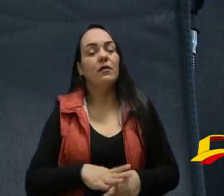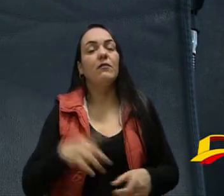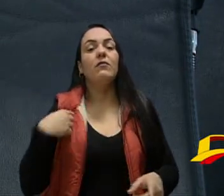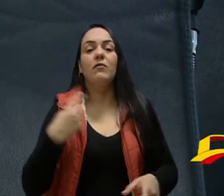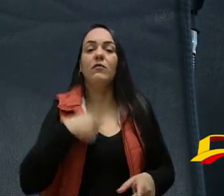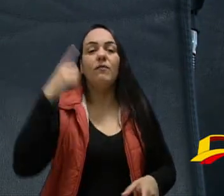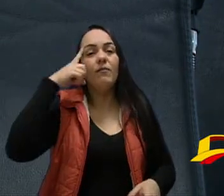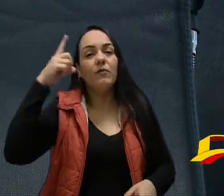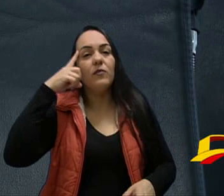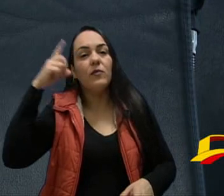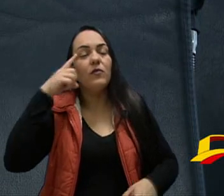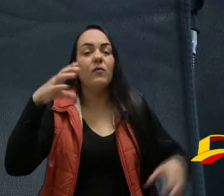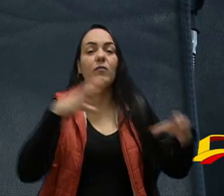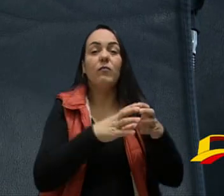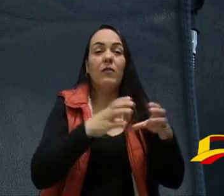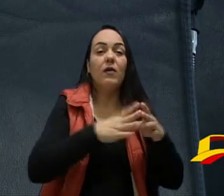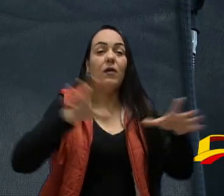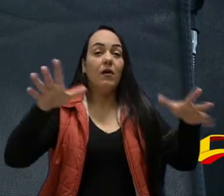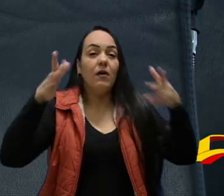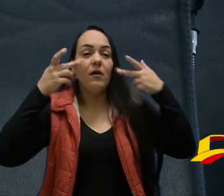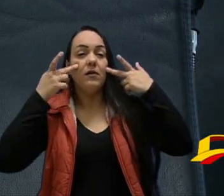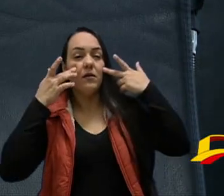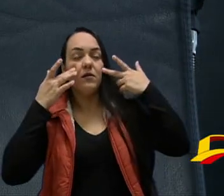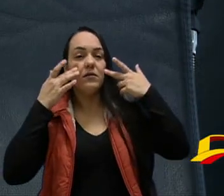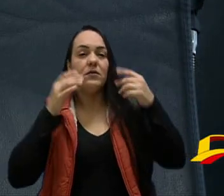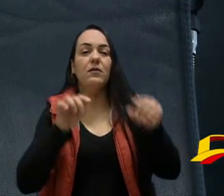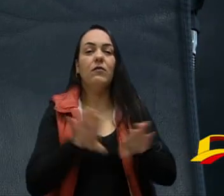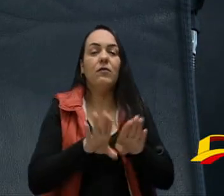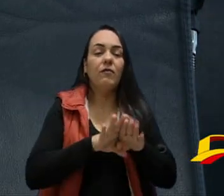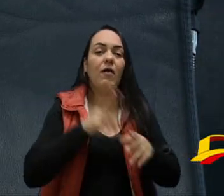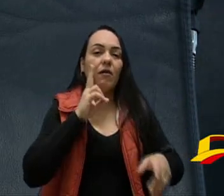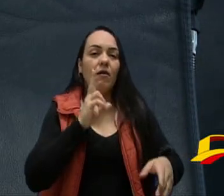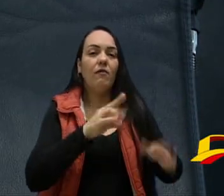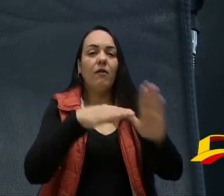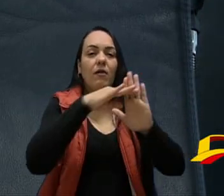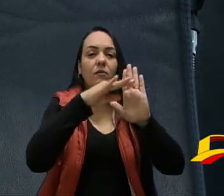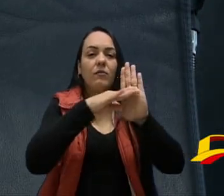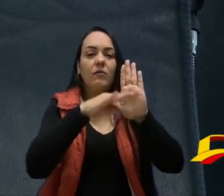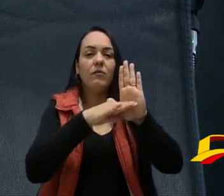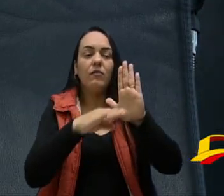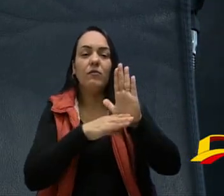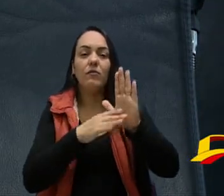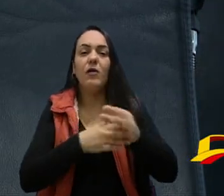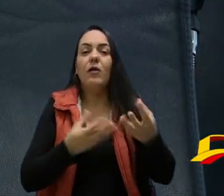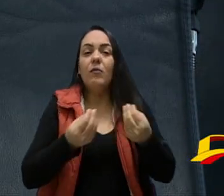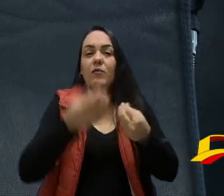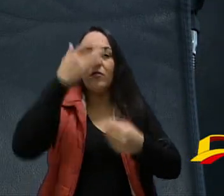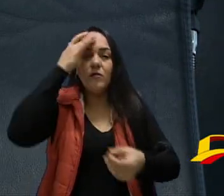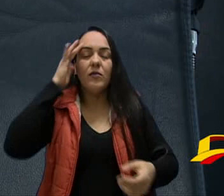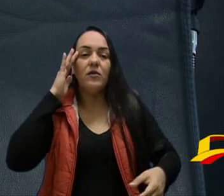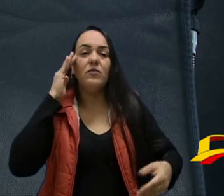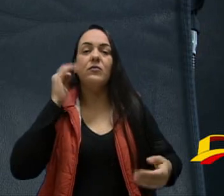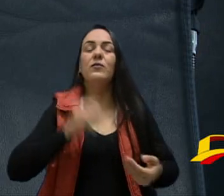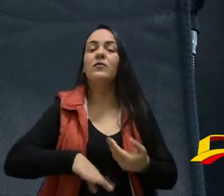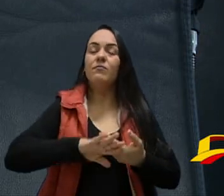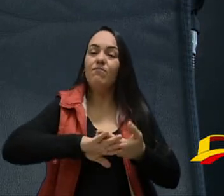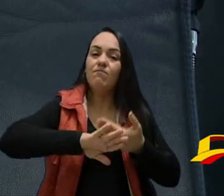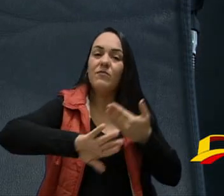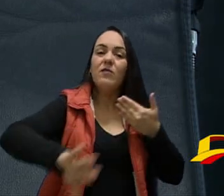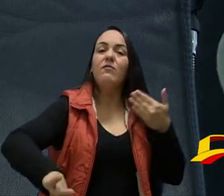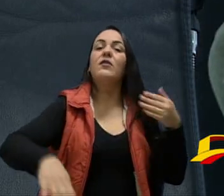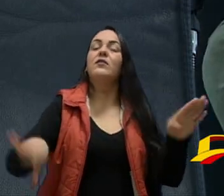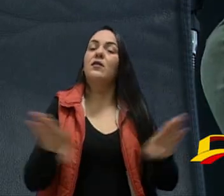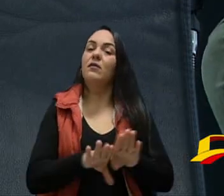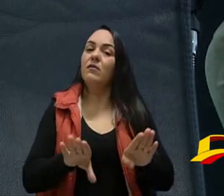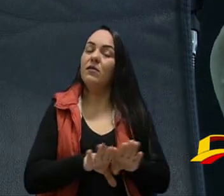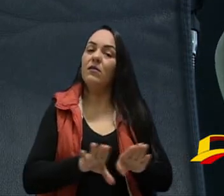todo dia a equipe da atenção básica senta ver escala porque além de tudo tem os afastamentos dos servidores que a gente tem que tomar cuidado